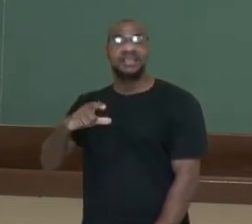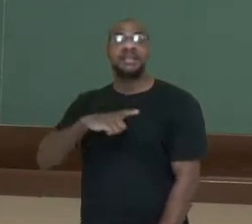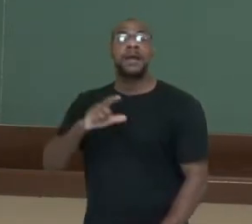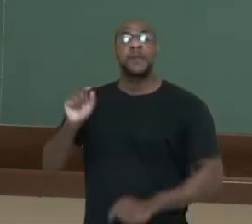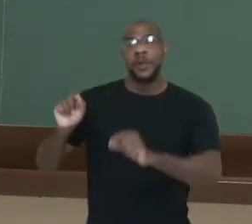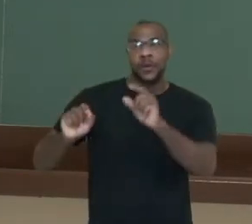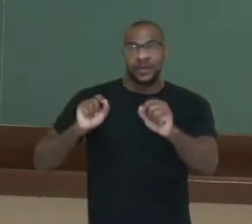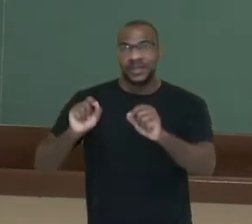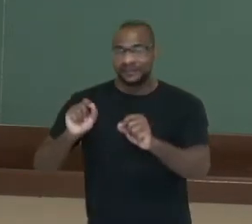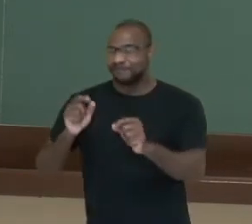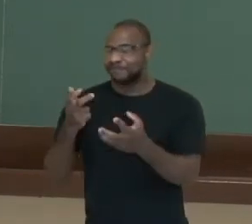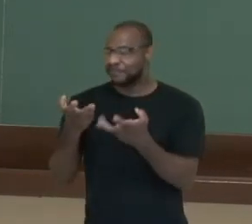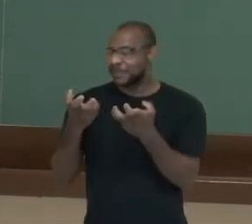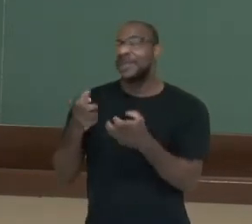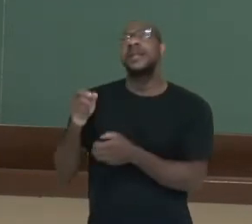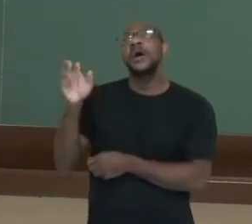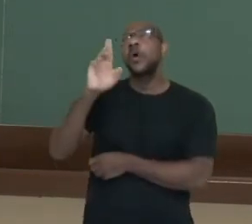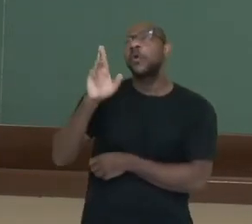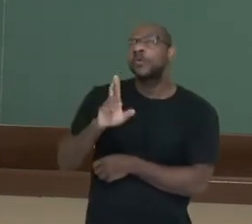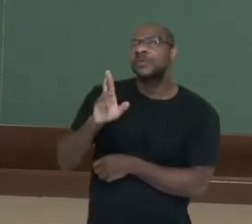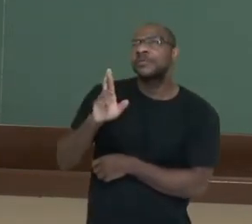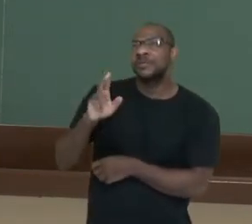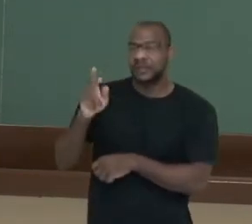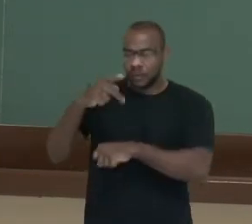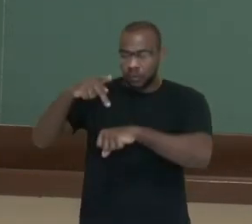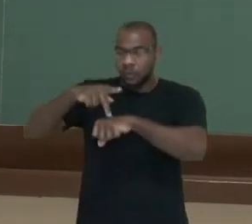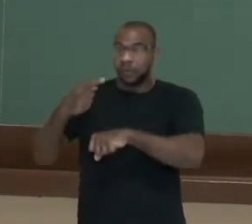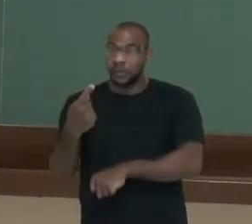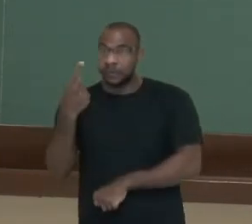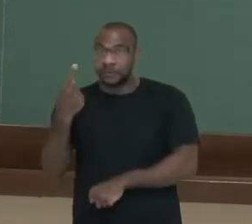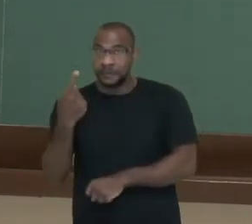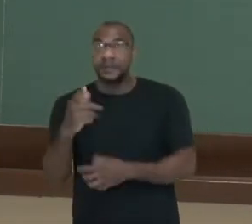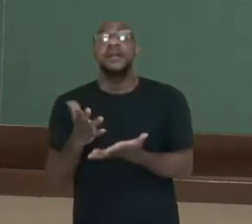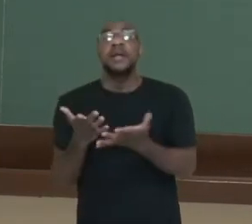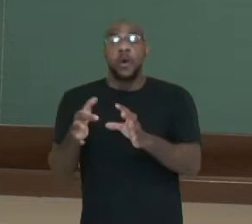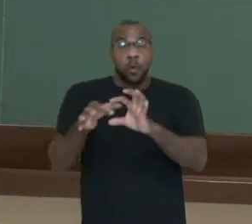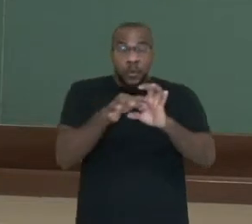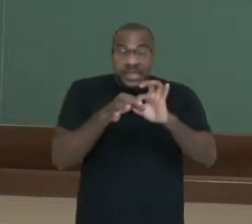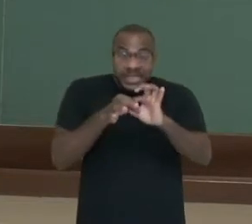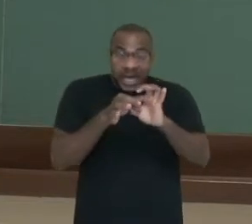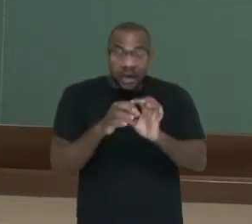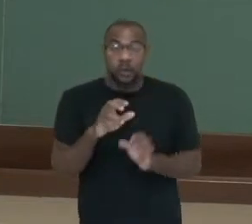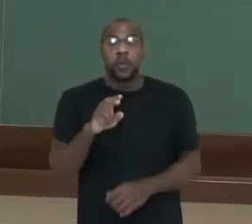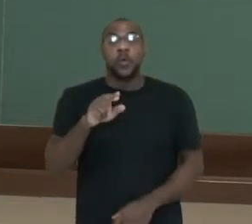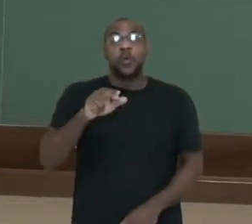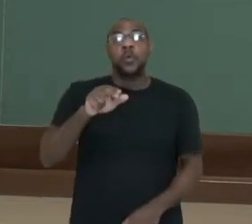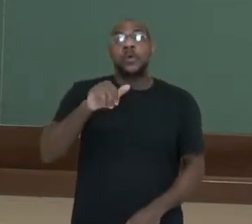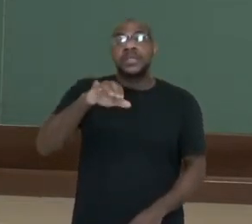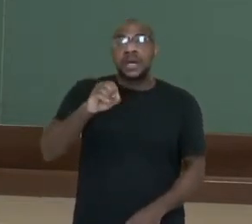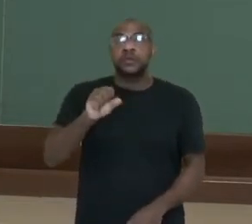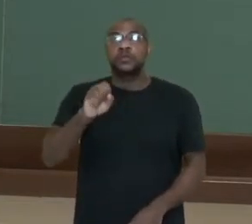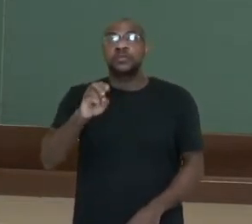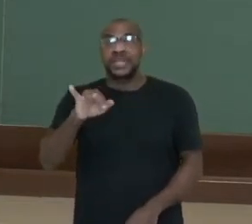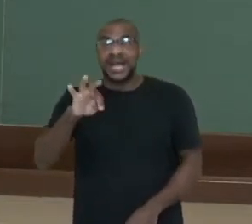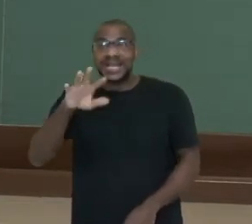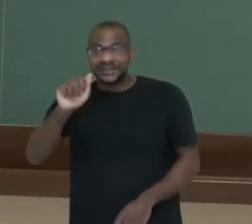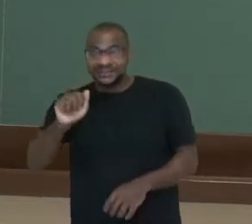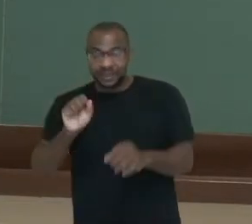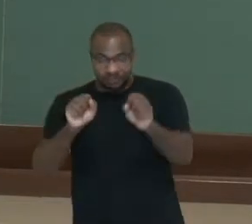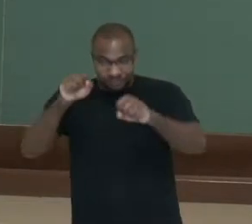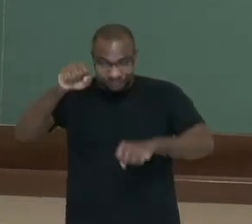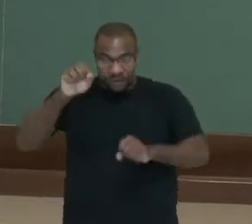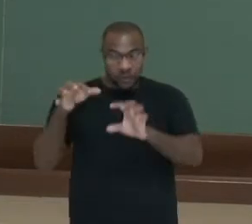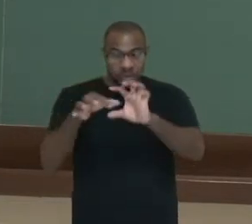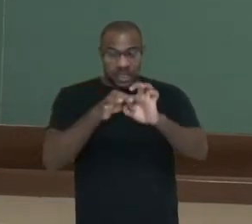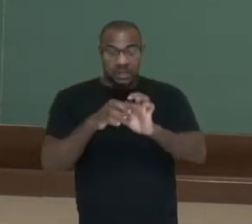falar em Rússia, estamos falando de um país. Quando falamos em União das Repúblicas Socialistas Soviéticas, estamos falando na